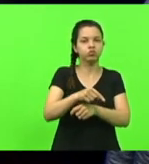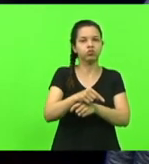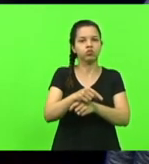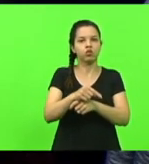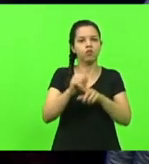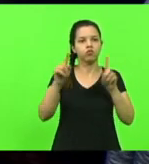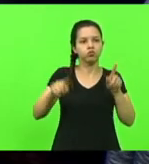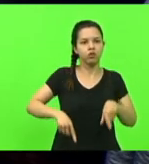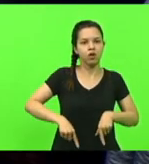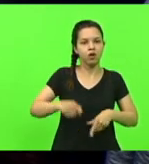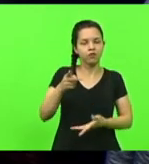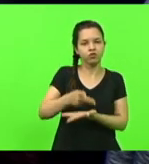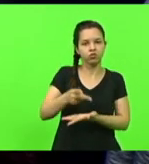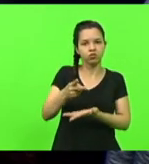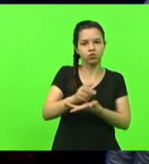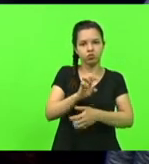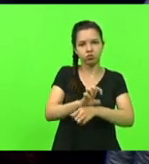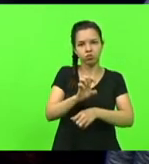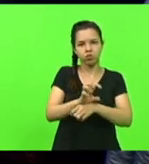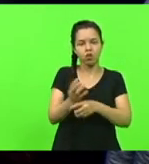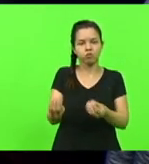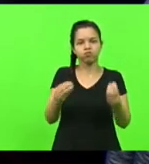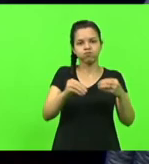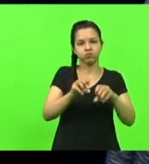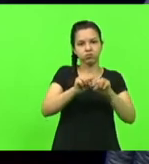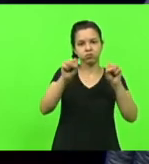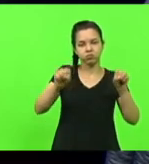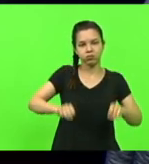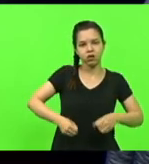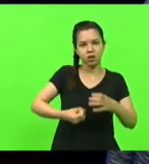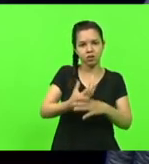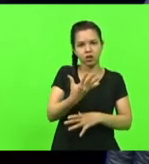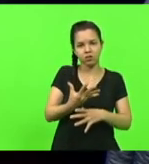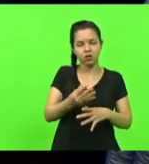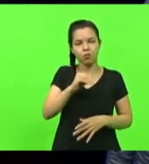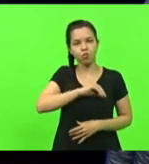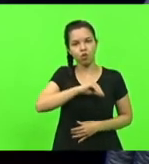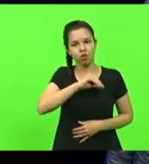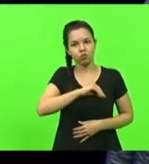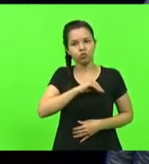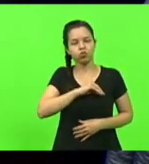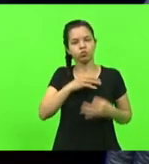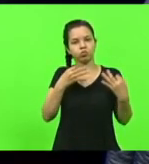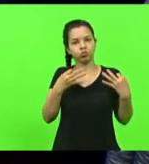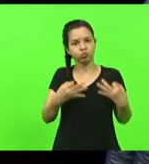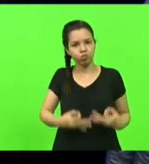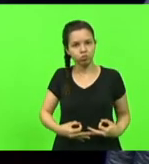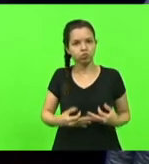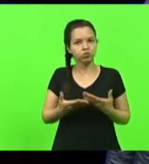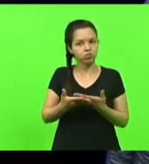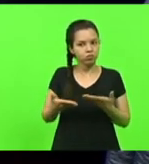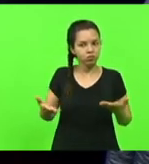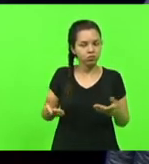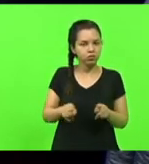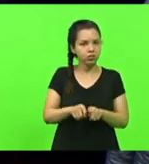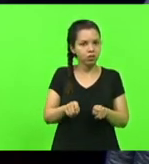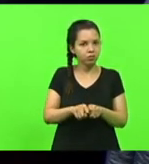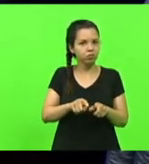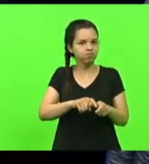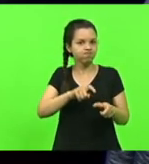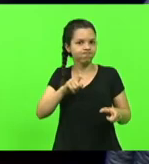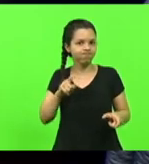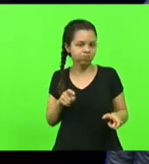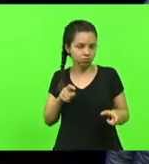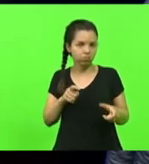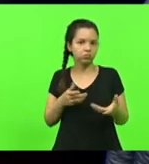esse sistema, com isso, criando uma remuneração justa para eles e também desonerando, no médio e no longo